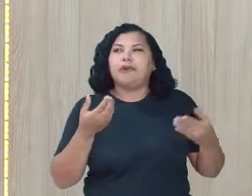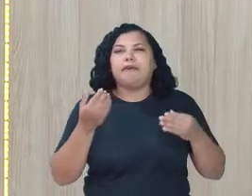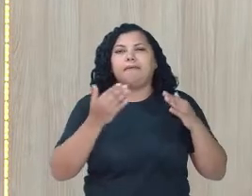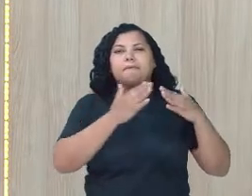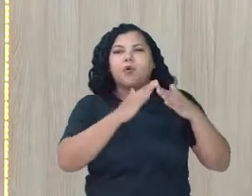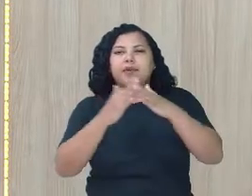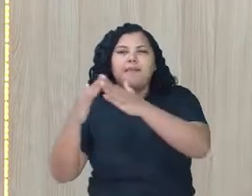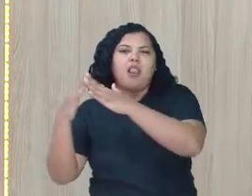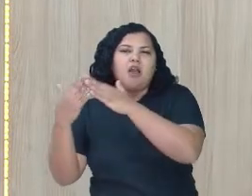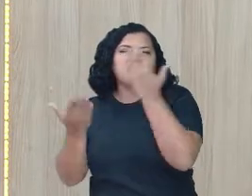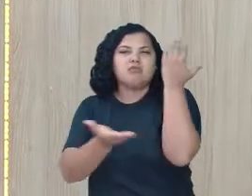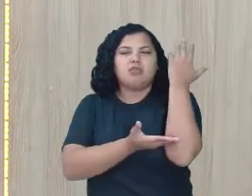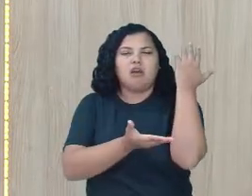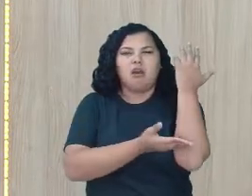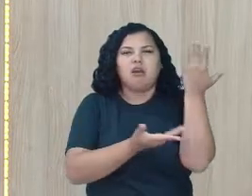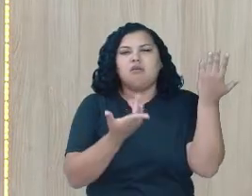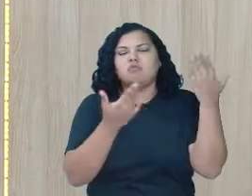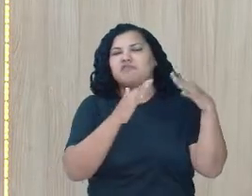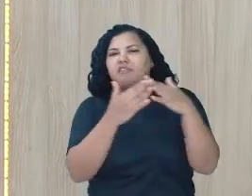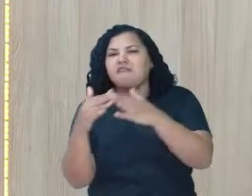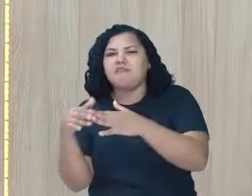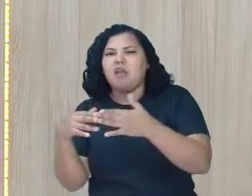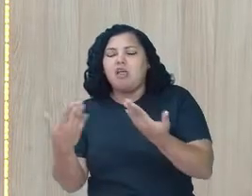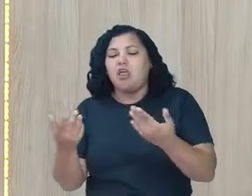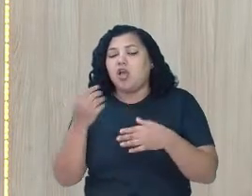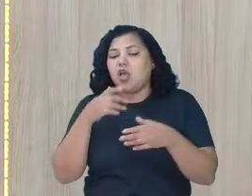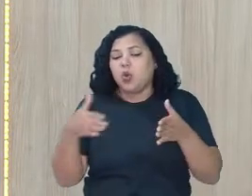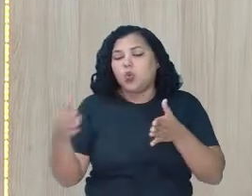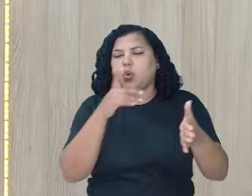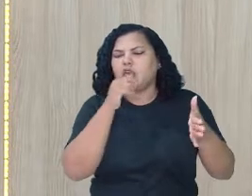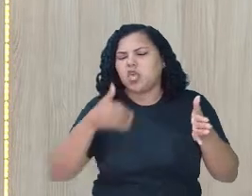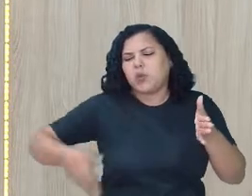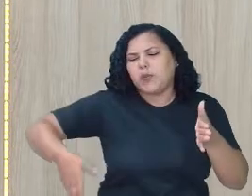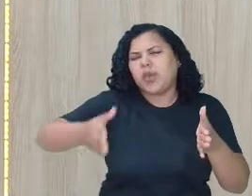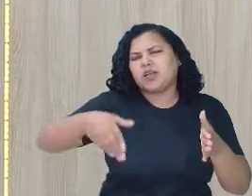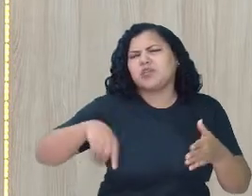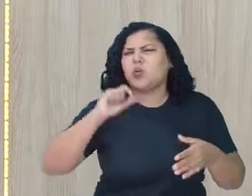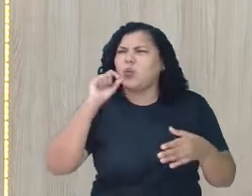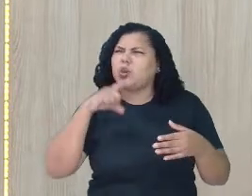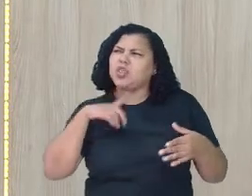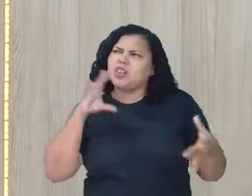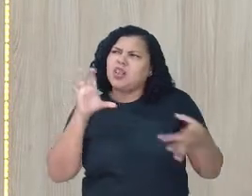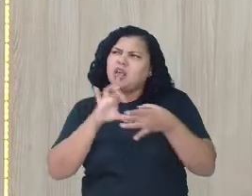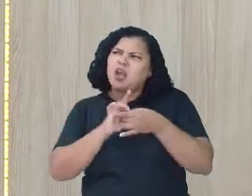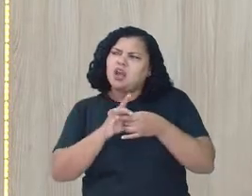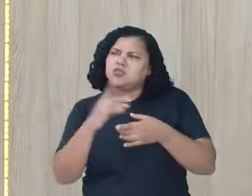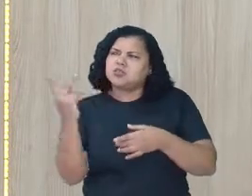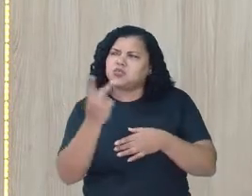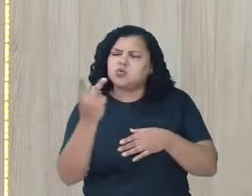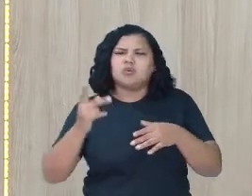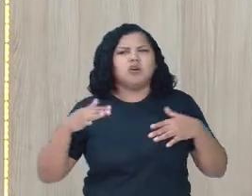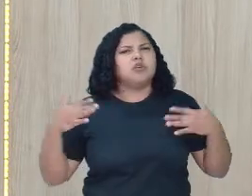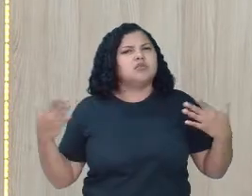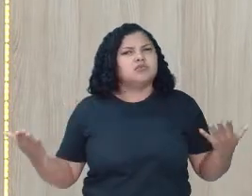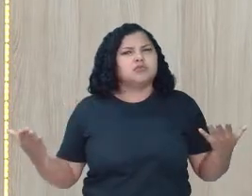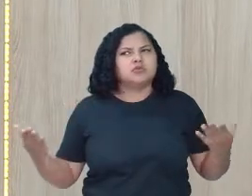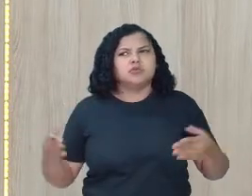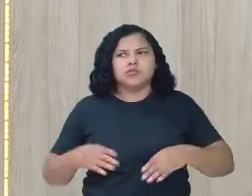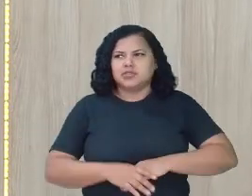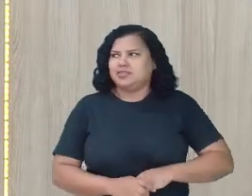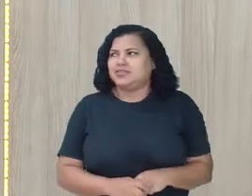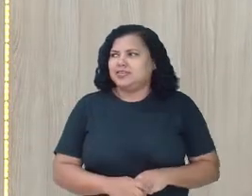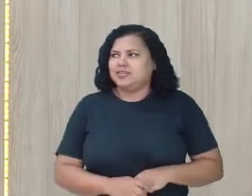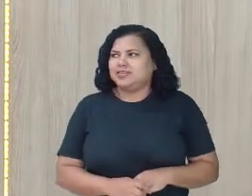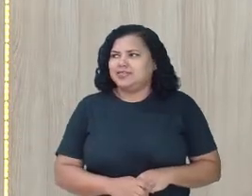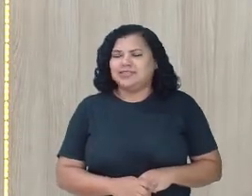de rio, em favelas. E talvez vocês pensem, o que uma coisa tem a ver com a outra? Tudo a